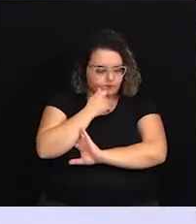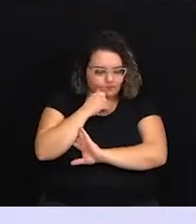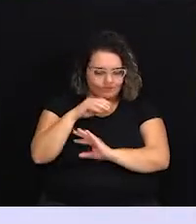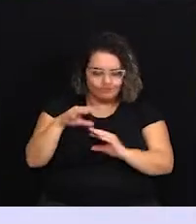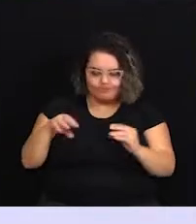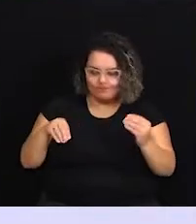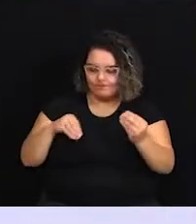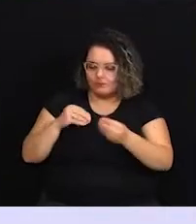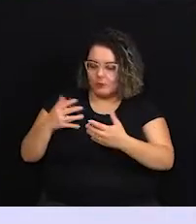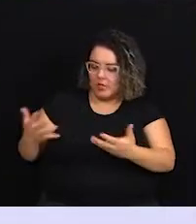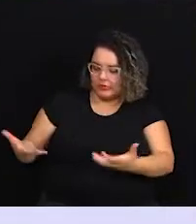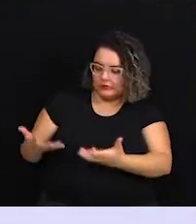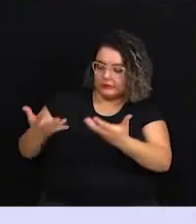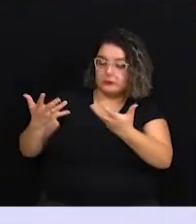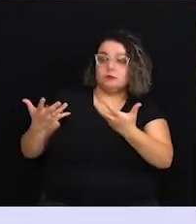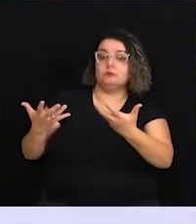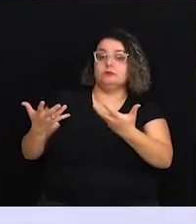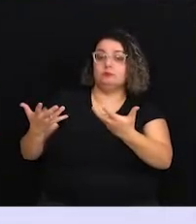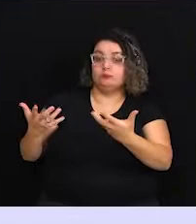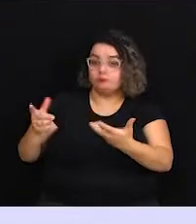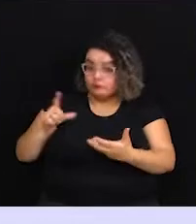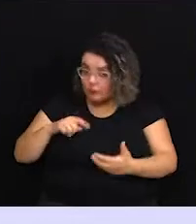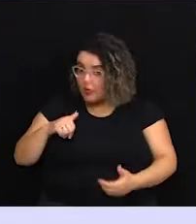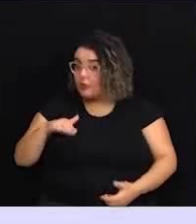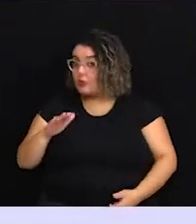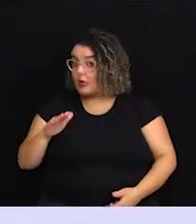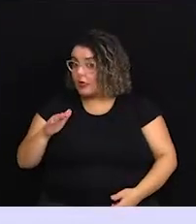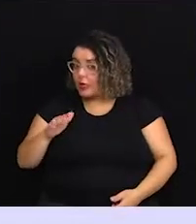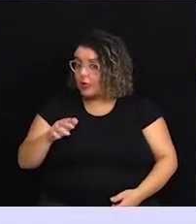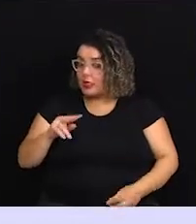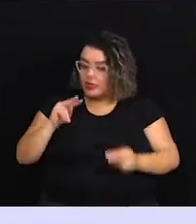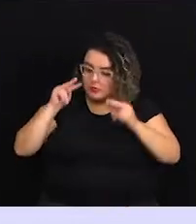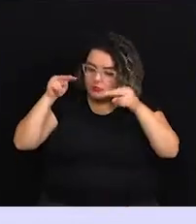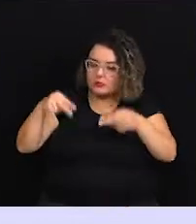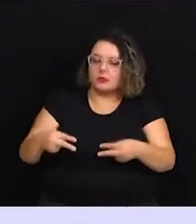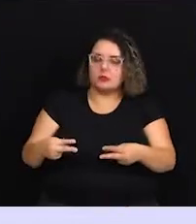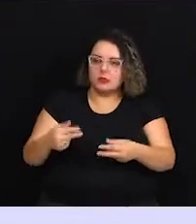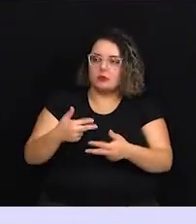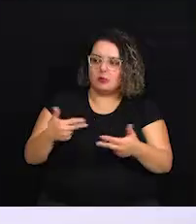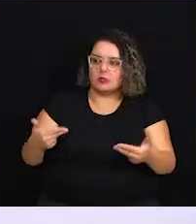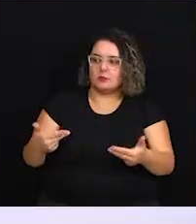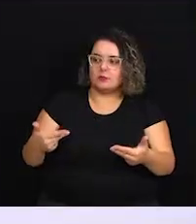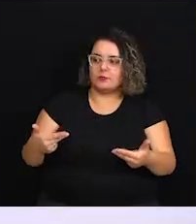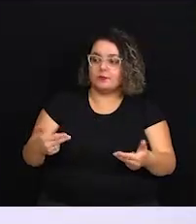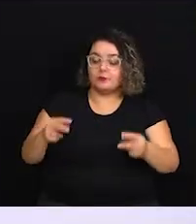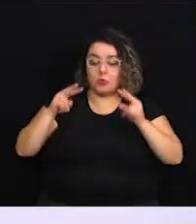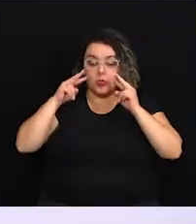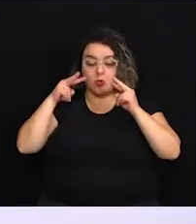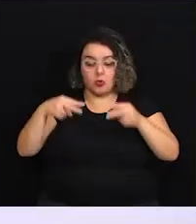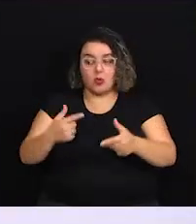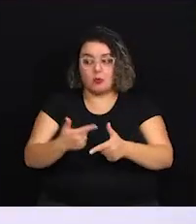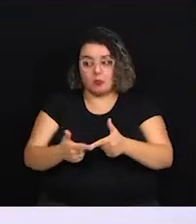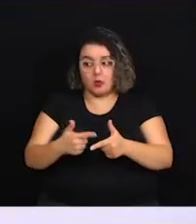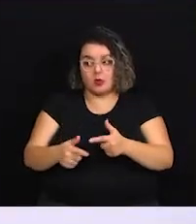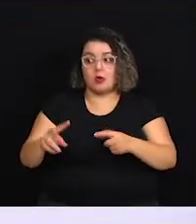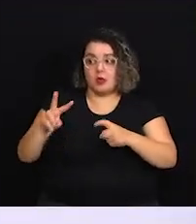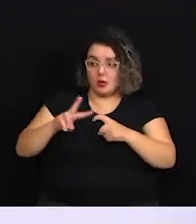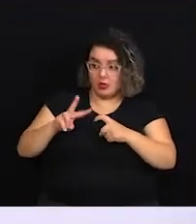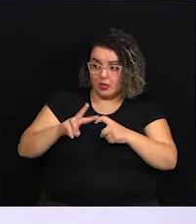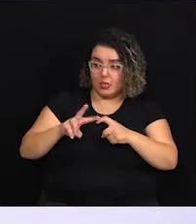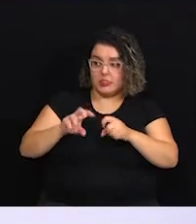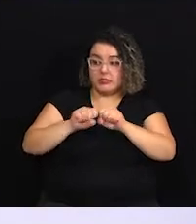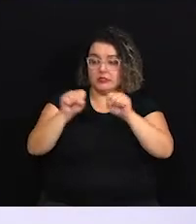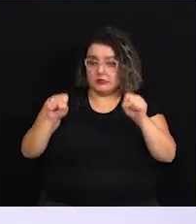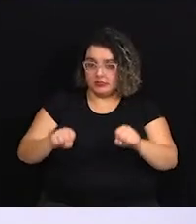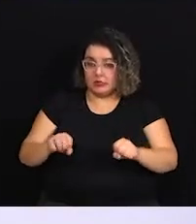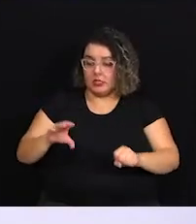esse estímulo que esse animal está dando e falar, olha, tem mais alguém que está precisando que você olhe para isso. Olhar para o problema, segundo a